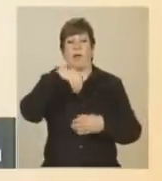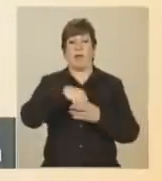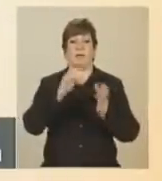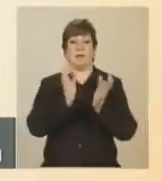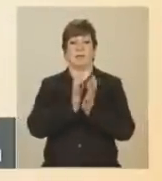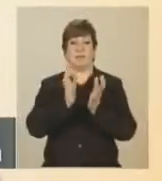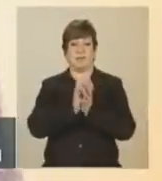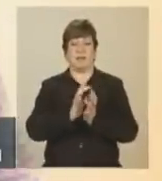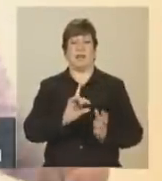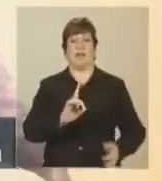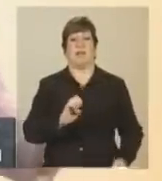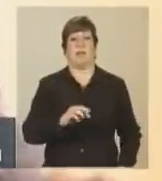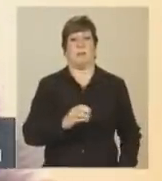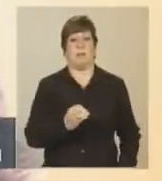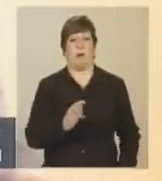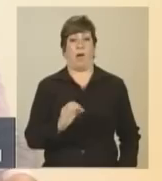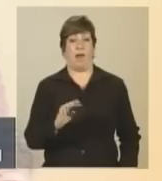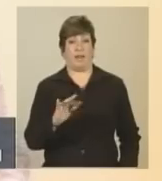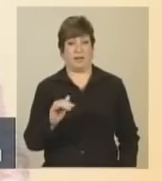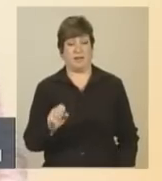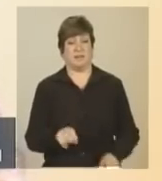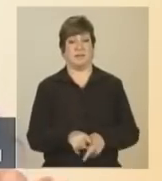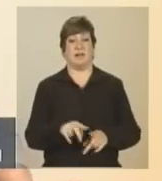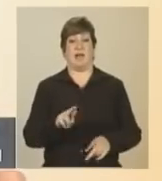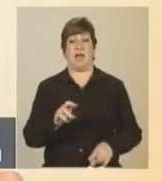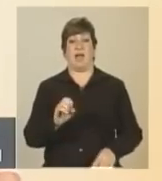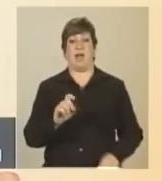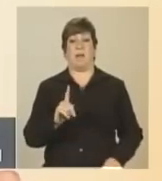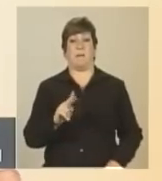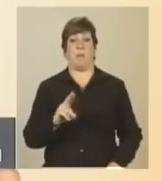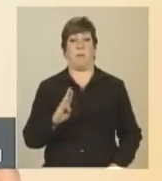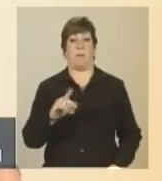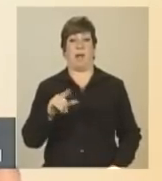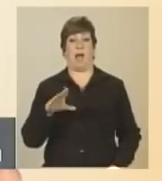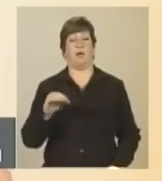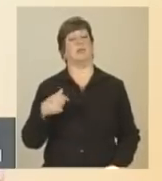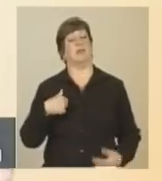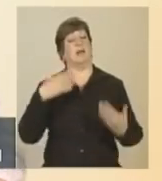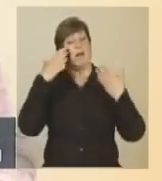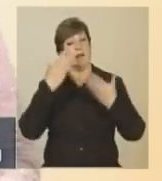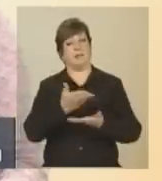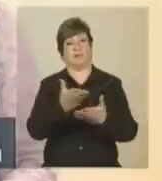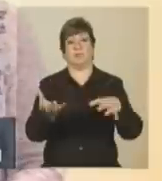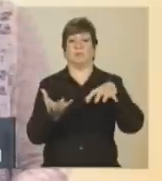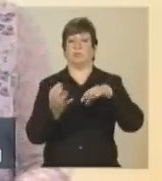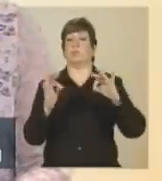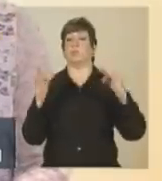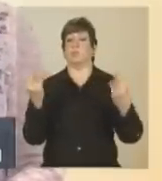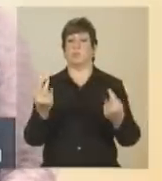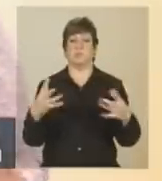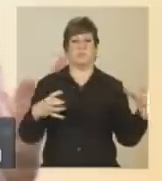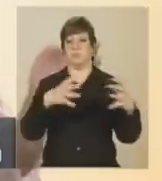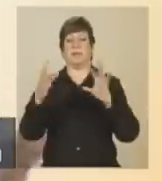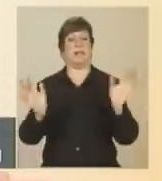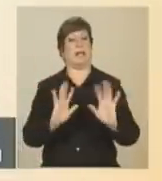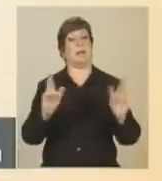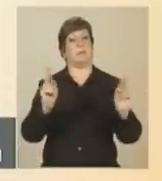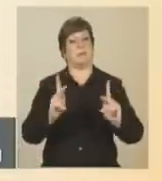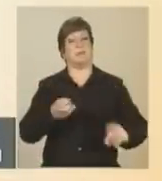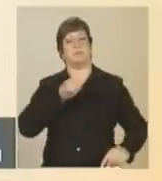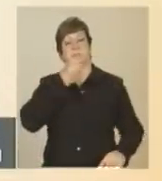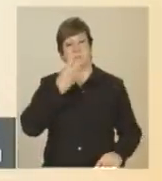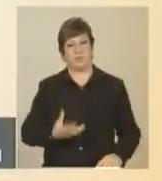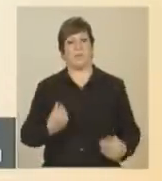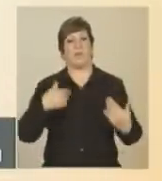democratas e republicanos. Não ocorreu no Brasil. Eu cumprimento todo o Parlamento por isso. Agradeço